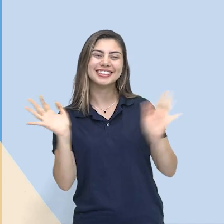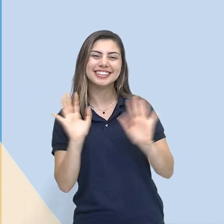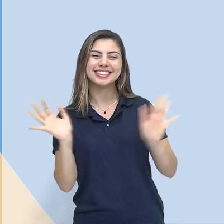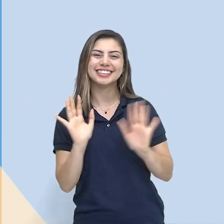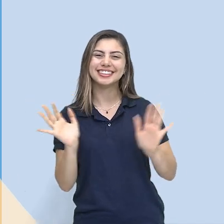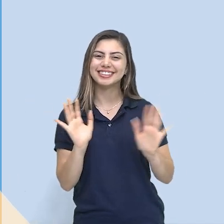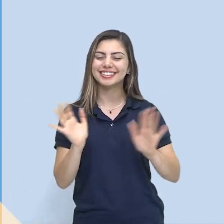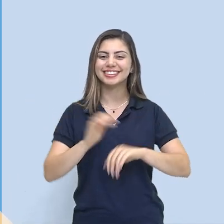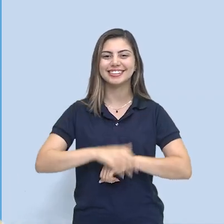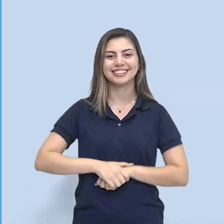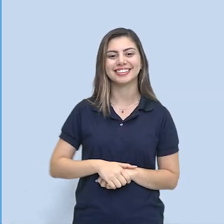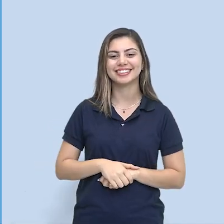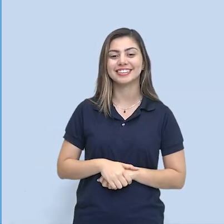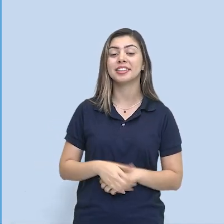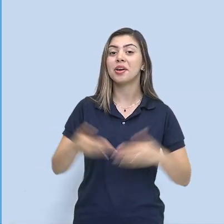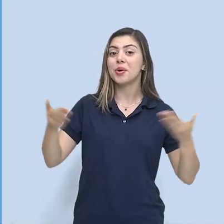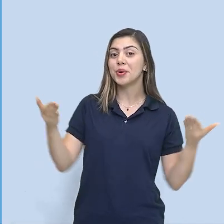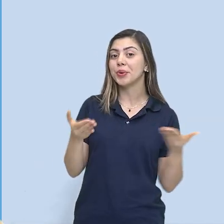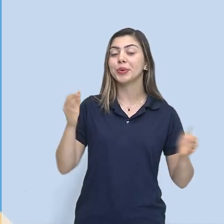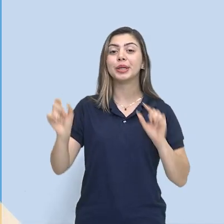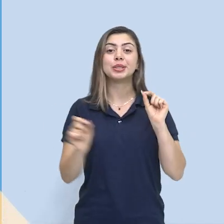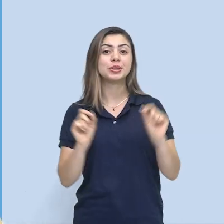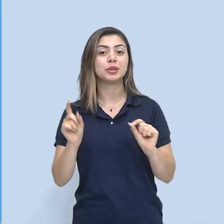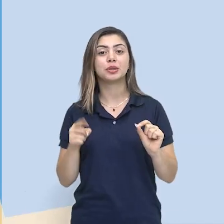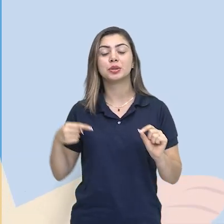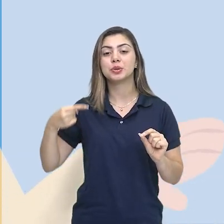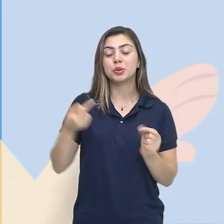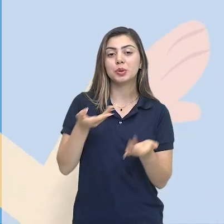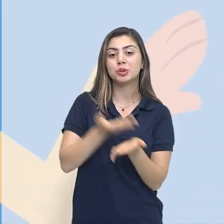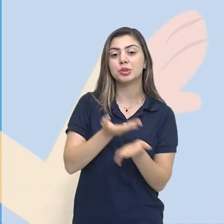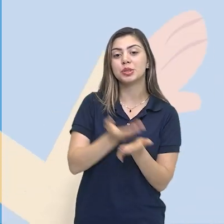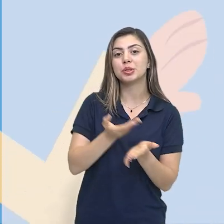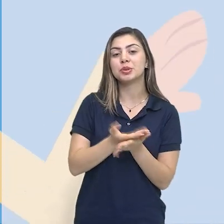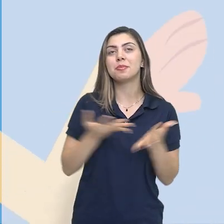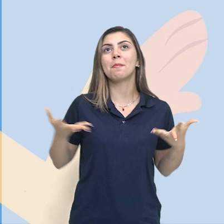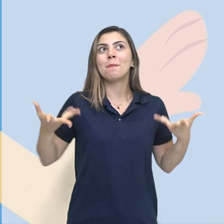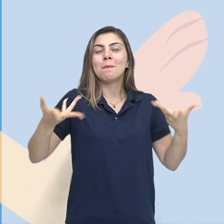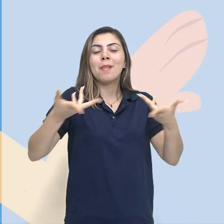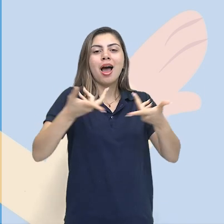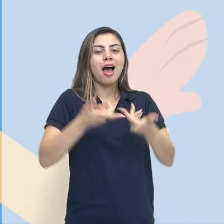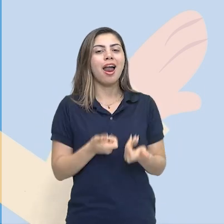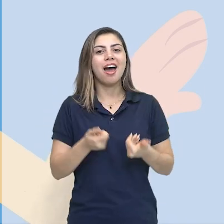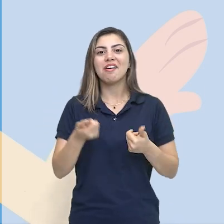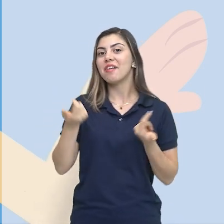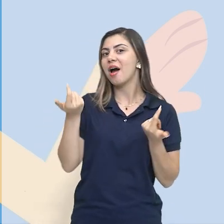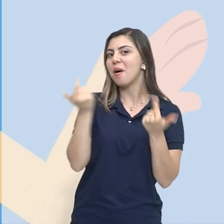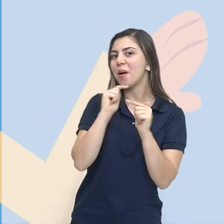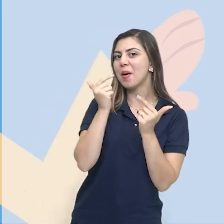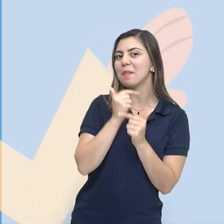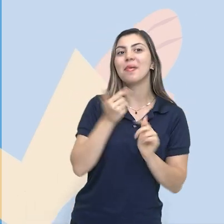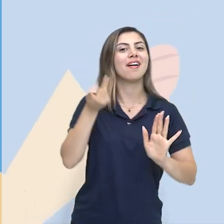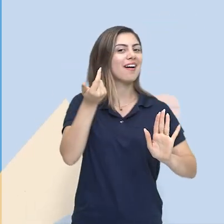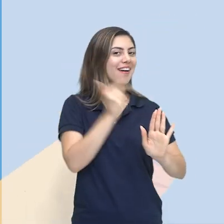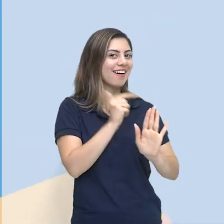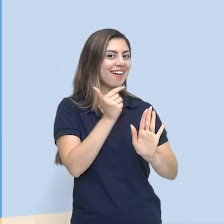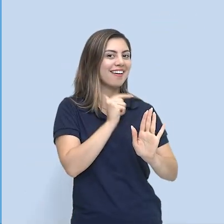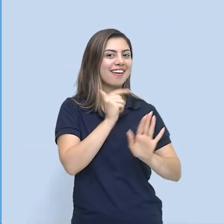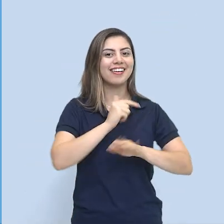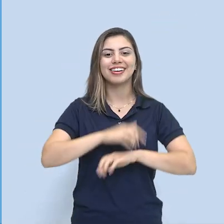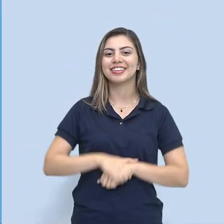Olá, pessoal! Hoje vamos mergulhar no incrível mundo do humor e da